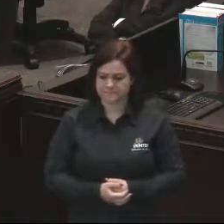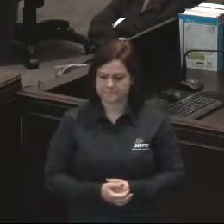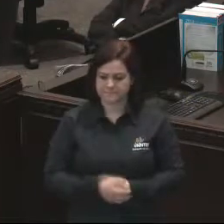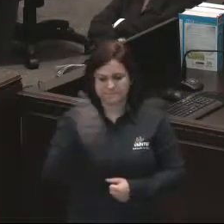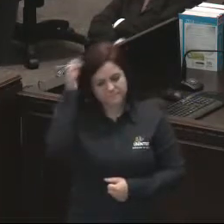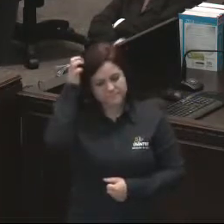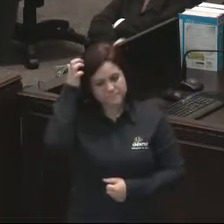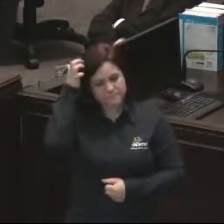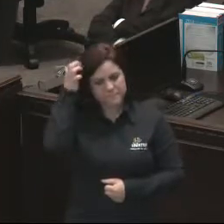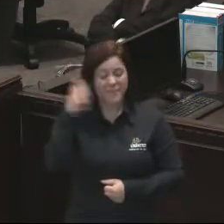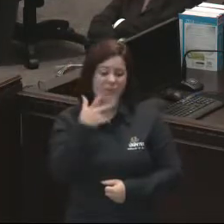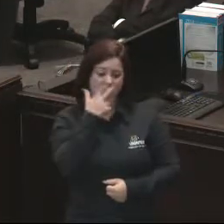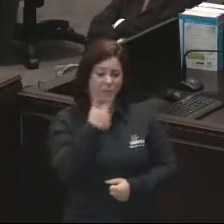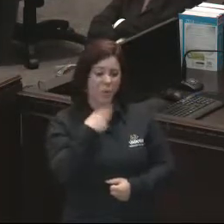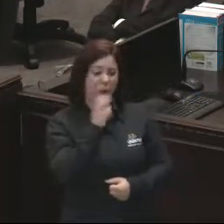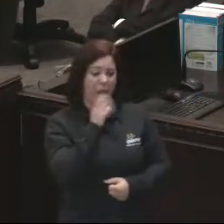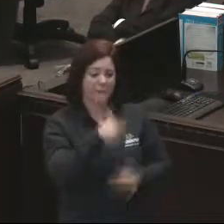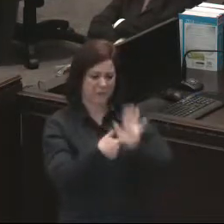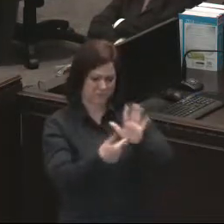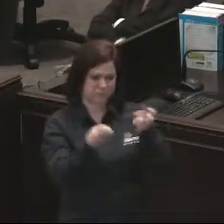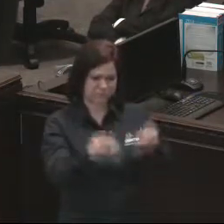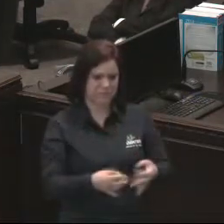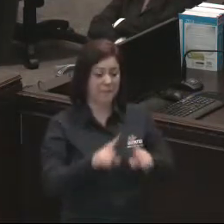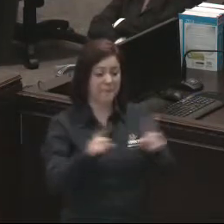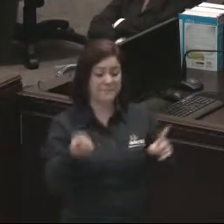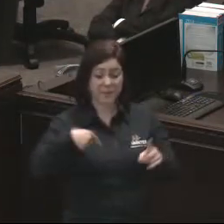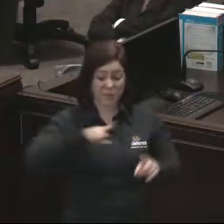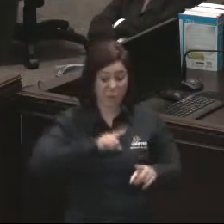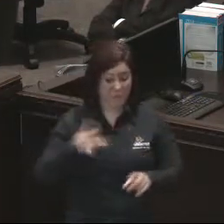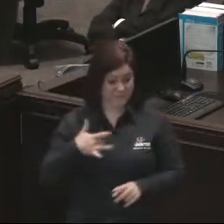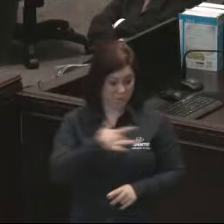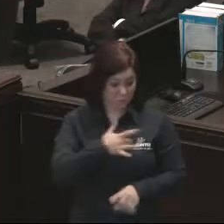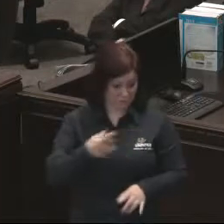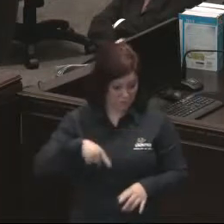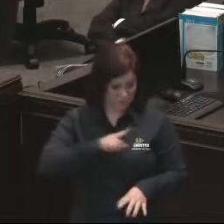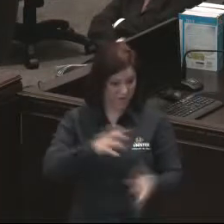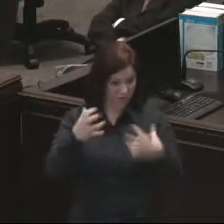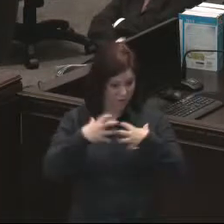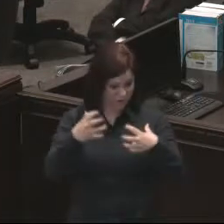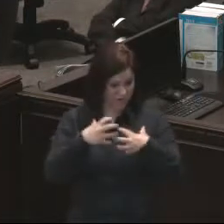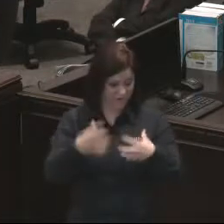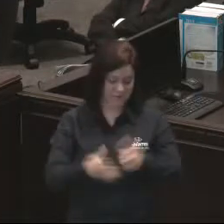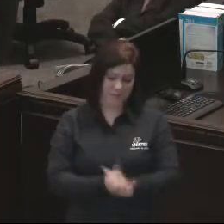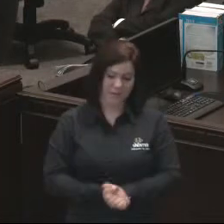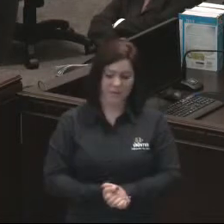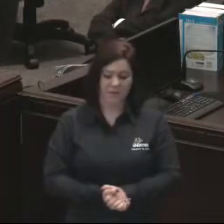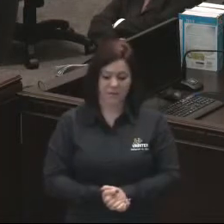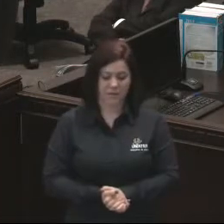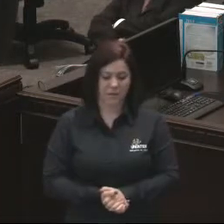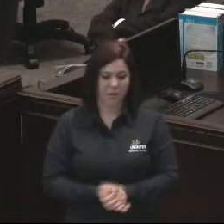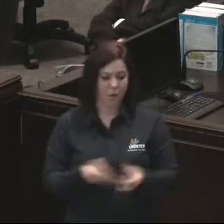sei se acho que eu coloquei meio rápido, mas assim, para a saúde humana, a gente considera, como estou falando agora